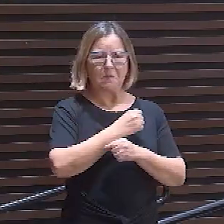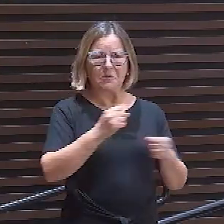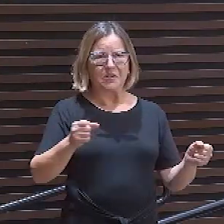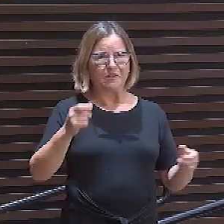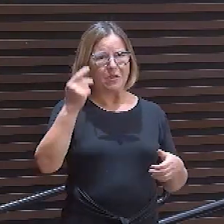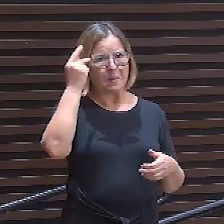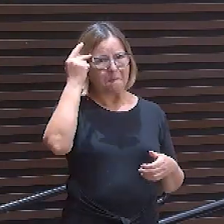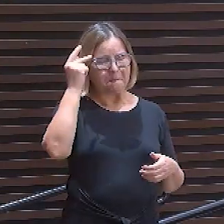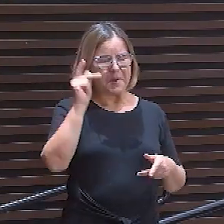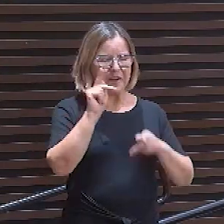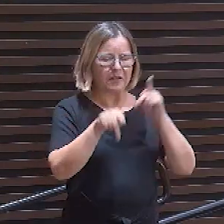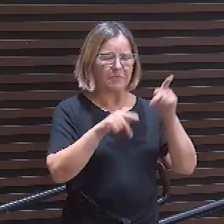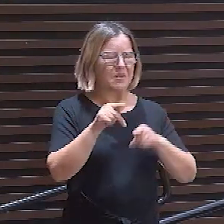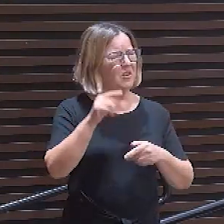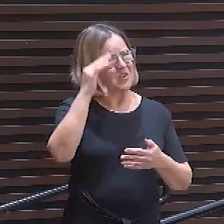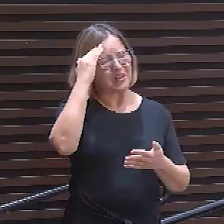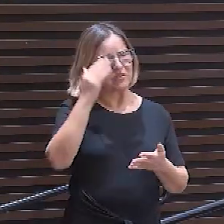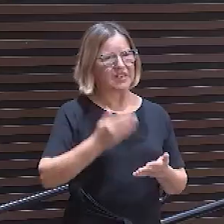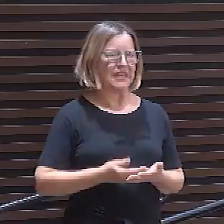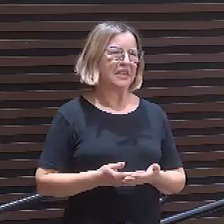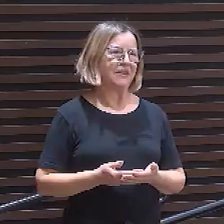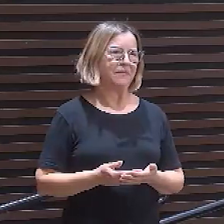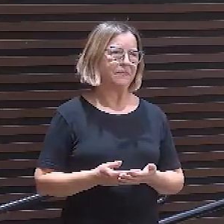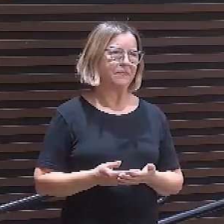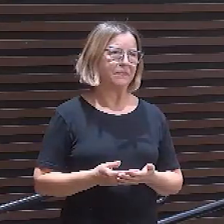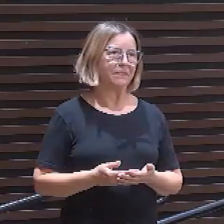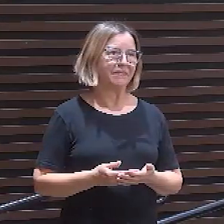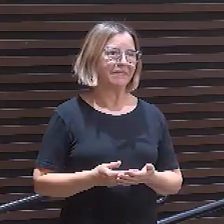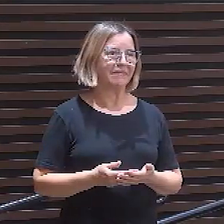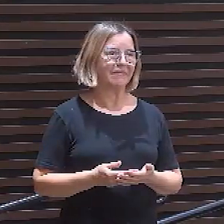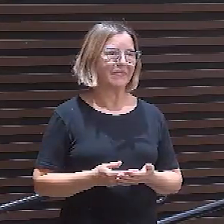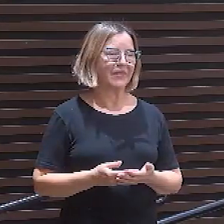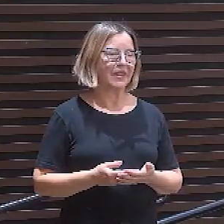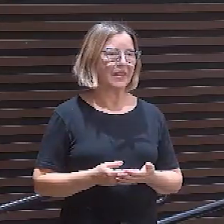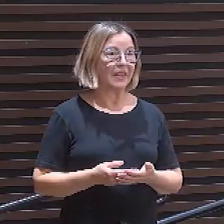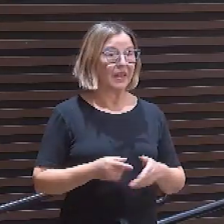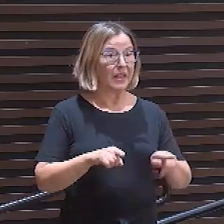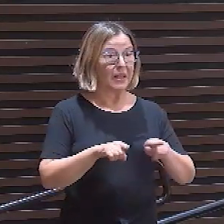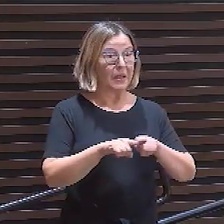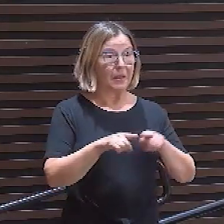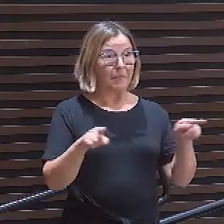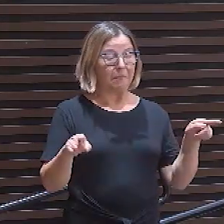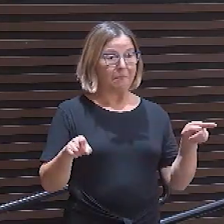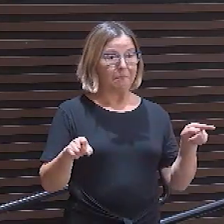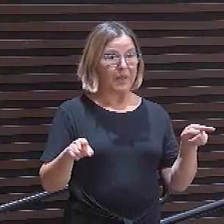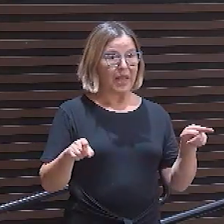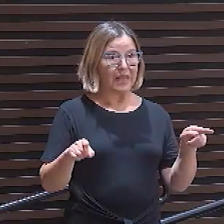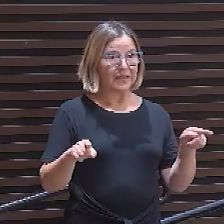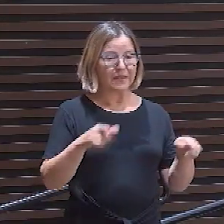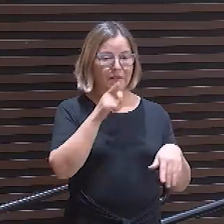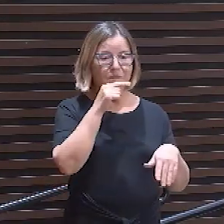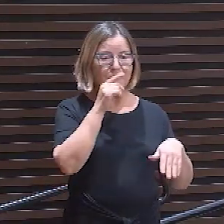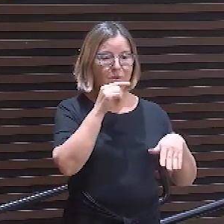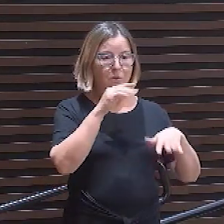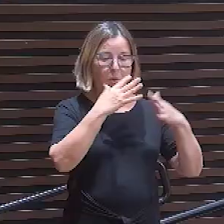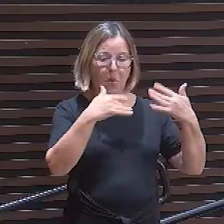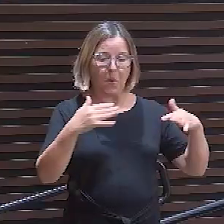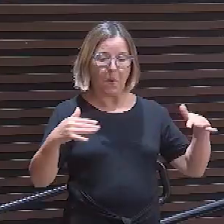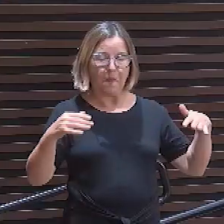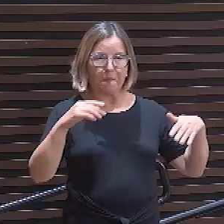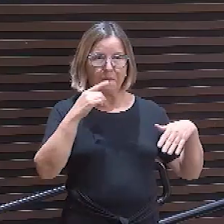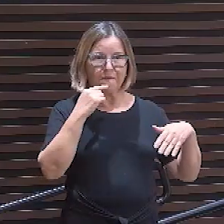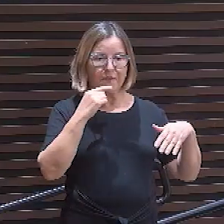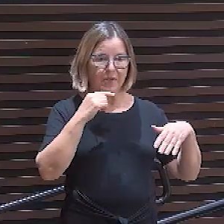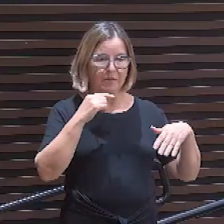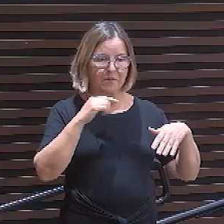nossa cachola. Mas ali ele tocou e abriu-se. O mar se abriu e o povo de